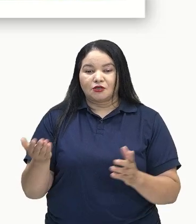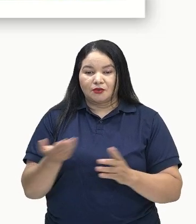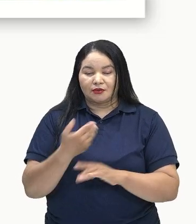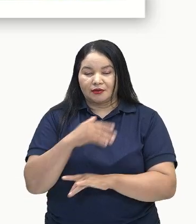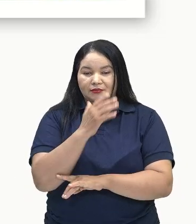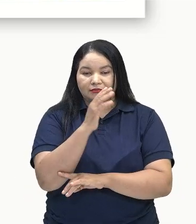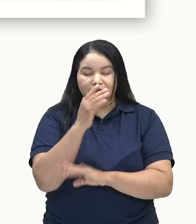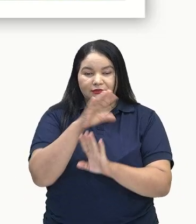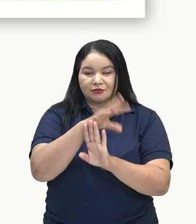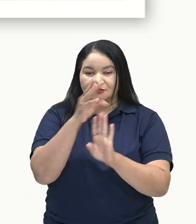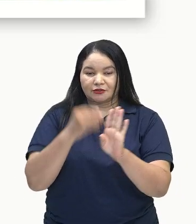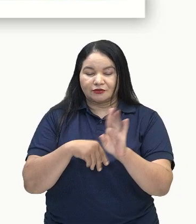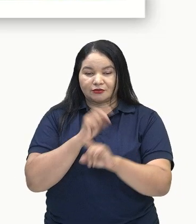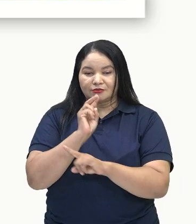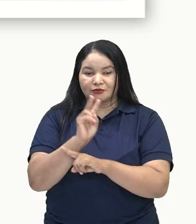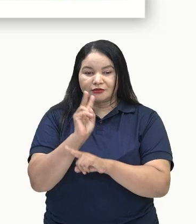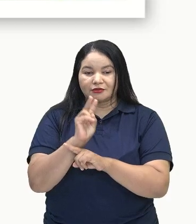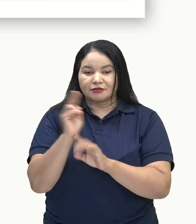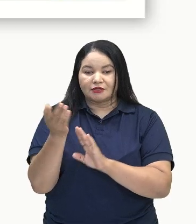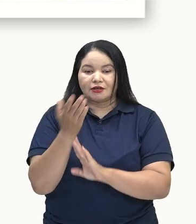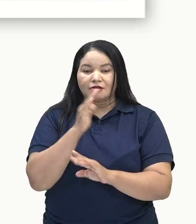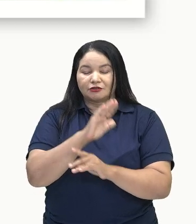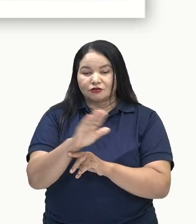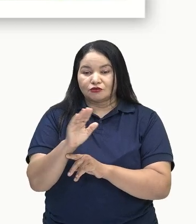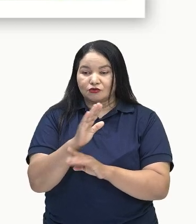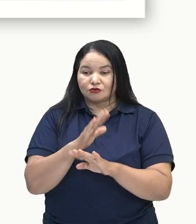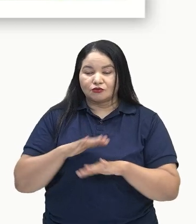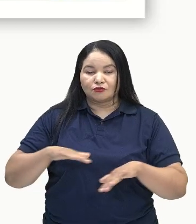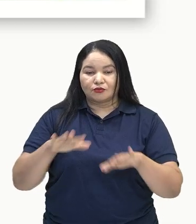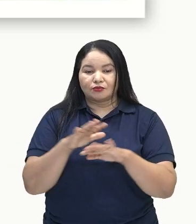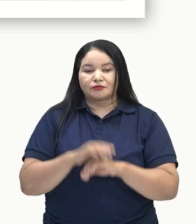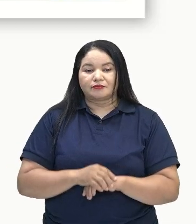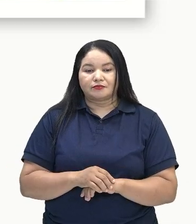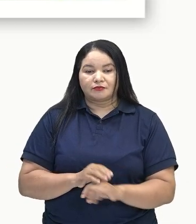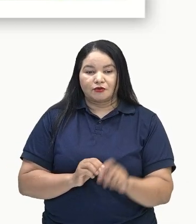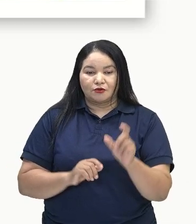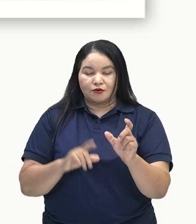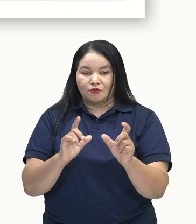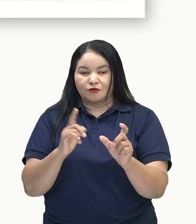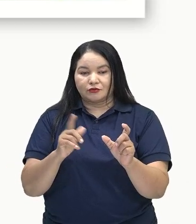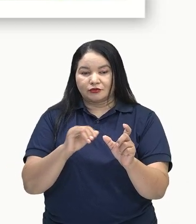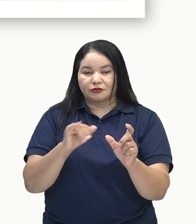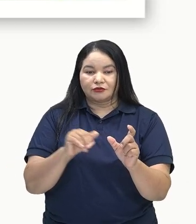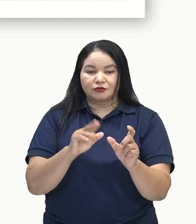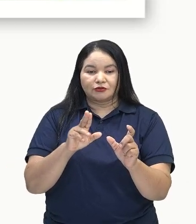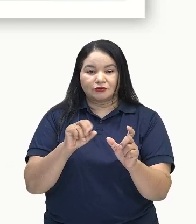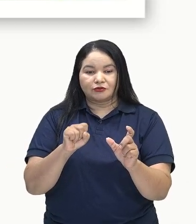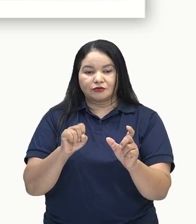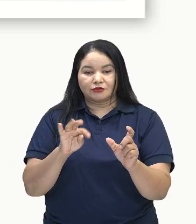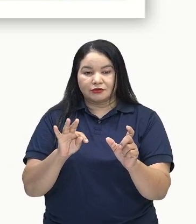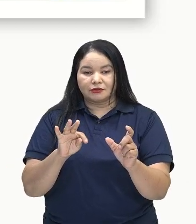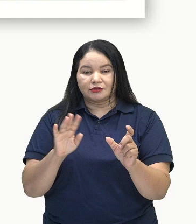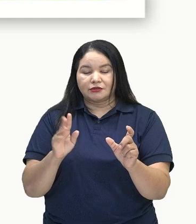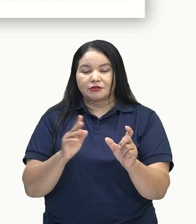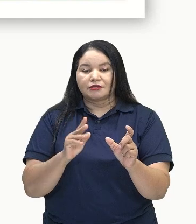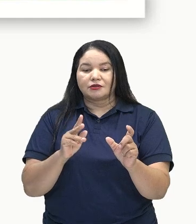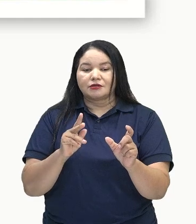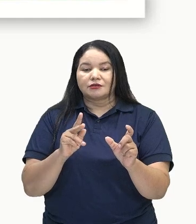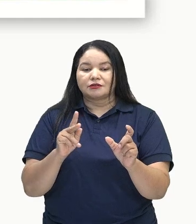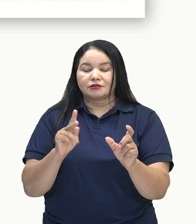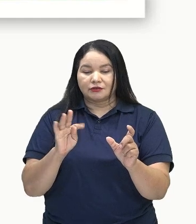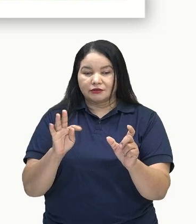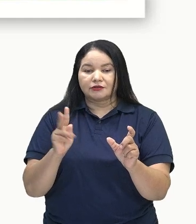Amazônia ajuda todo mundo. E olha a expressão novamente, just think. If we take care of the forest now, então se